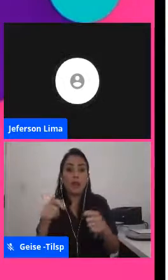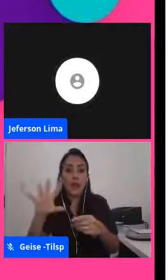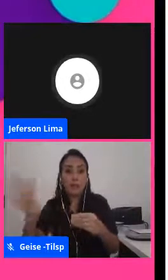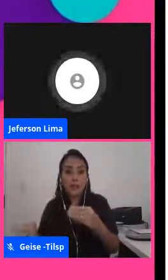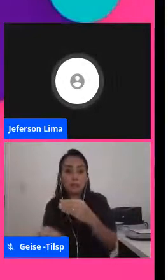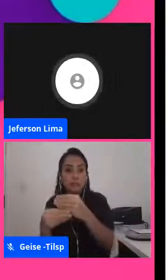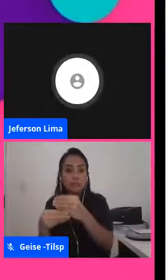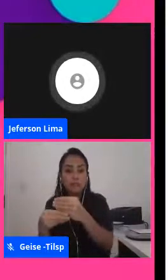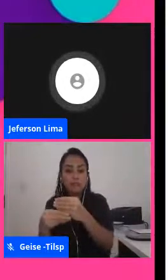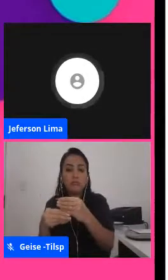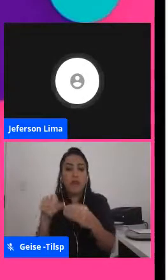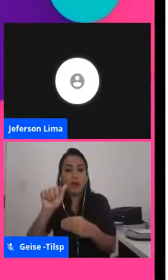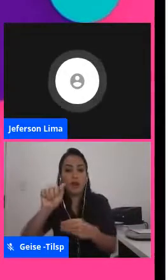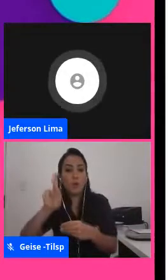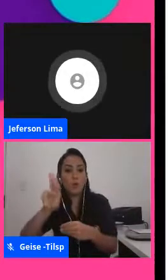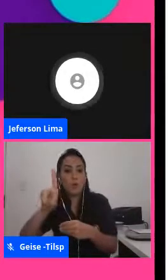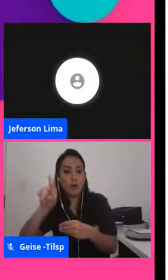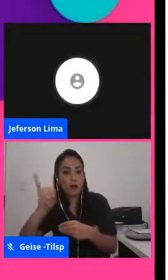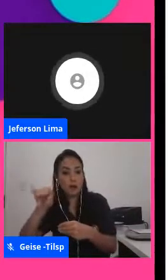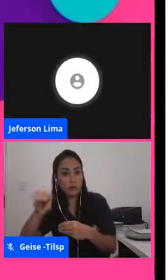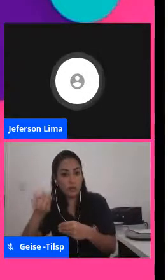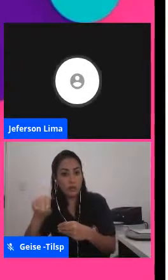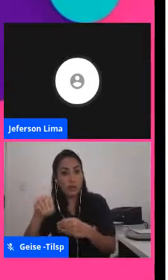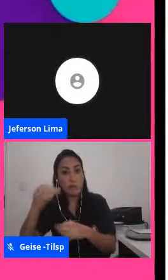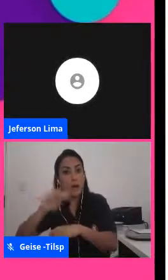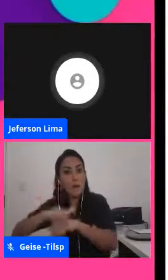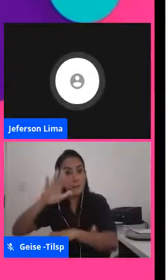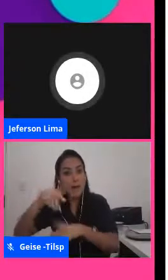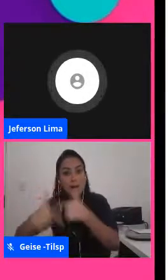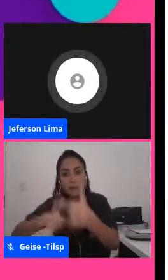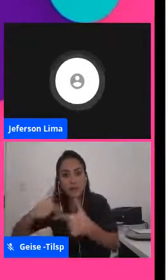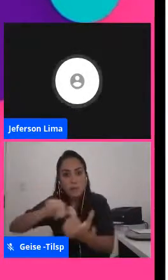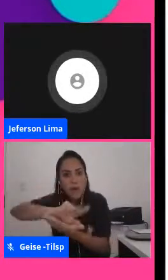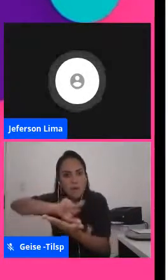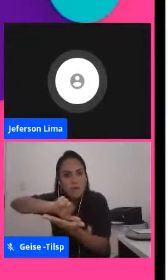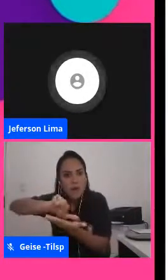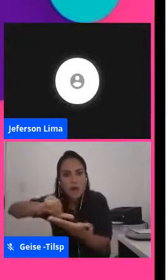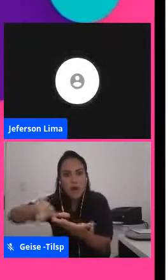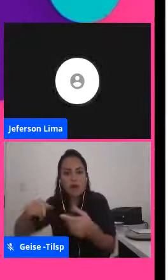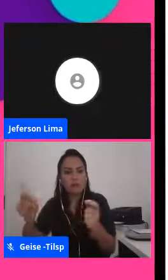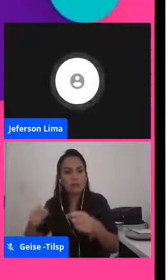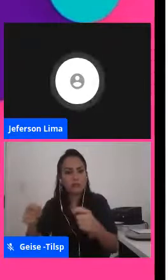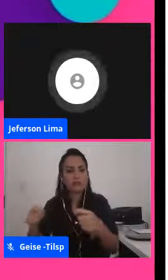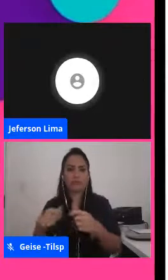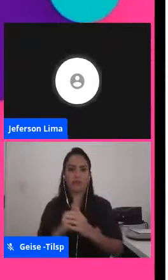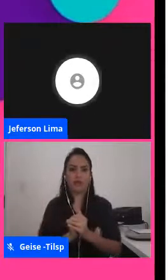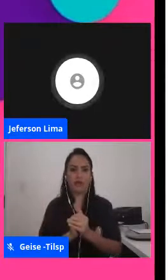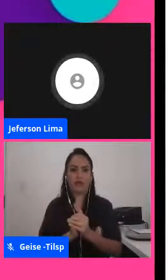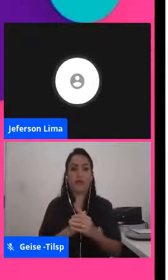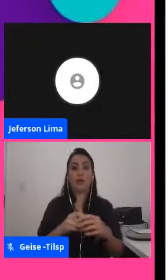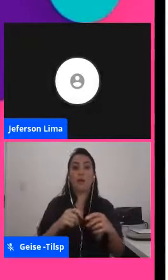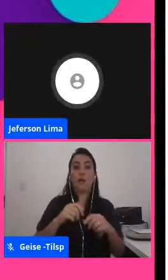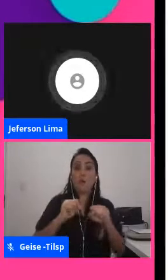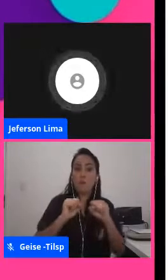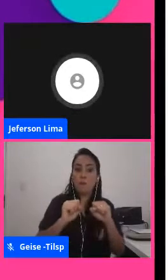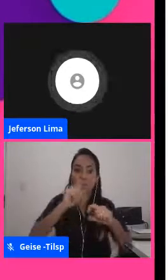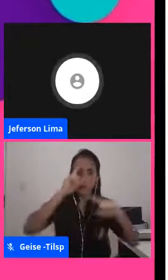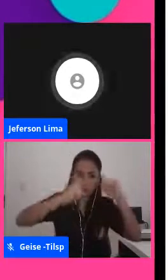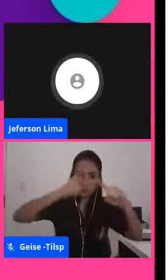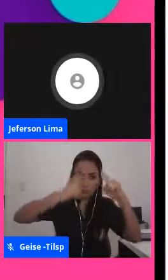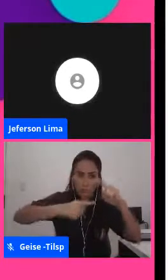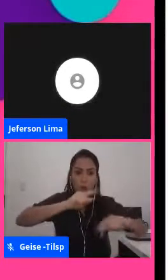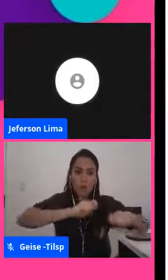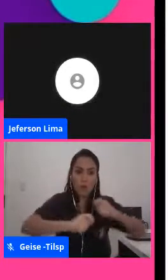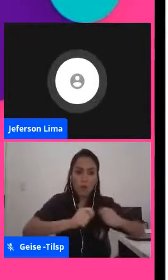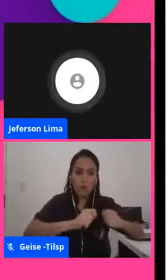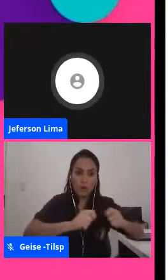funcionalidades. Então imagina que ele já tem já memória, processador, etc. Mas eu posso querer colocar, né, um controlador de motores para ligar o meu